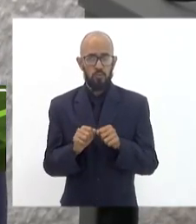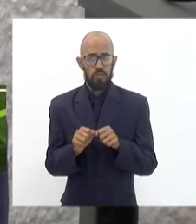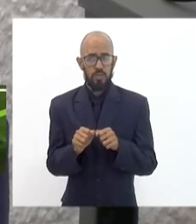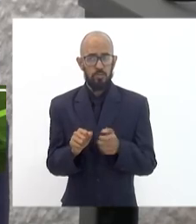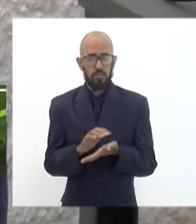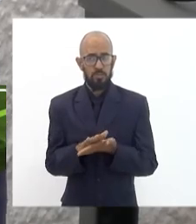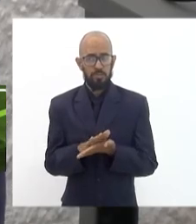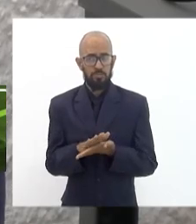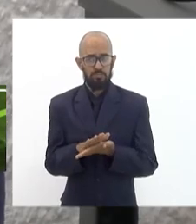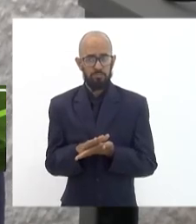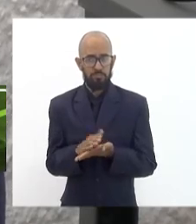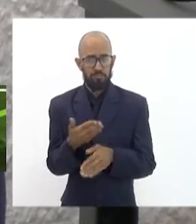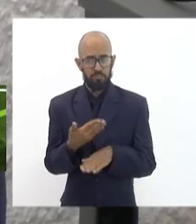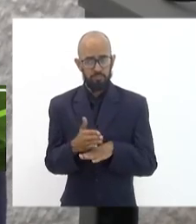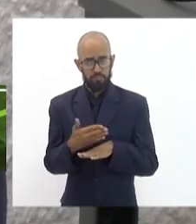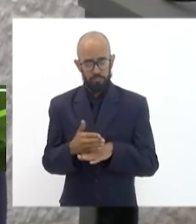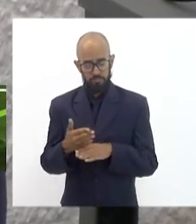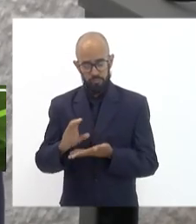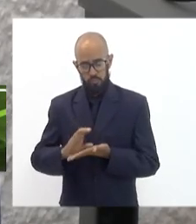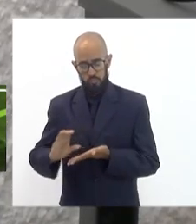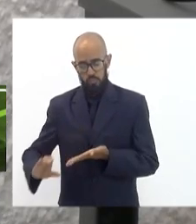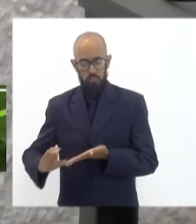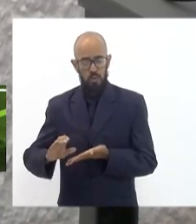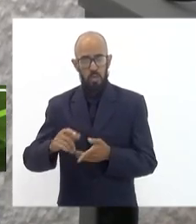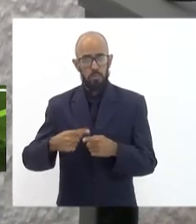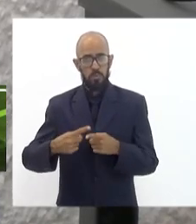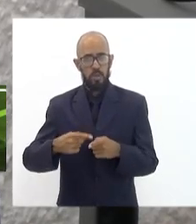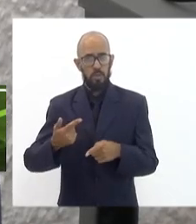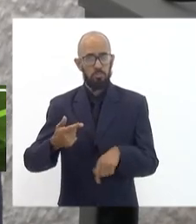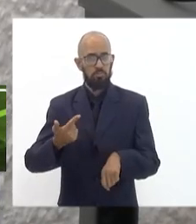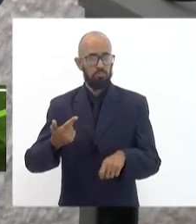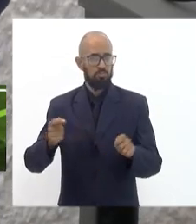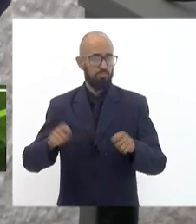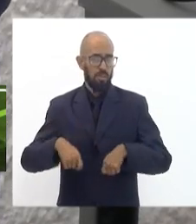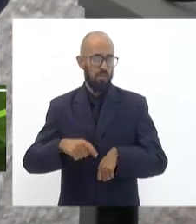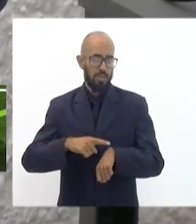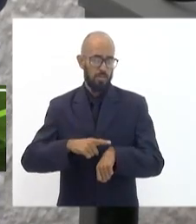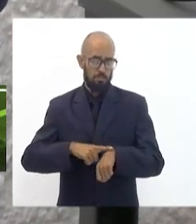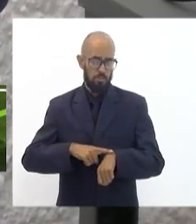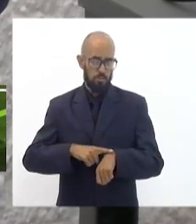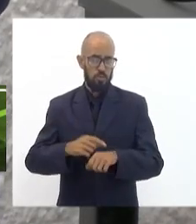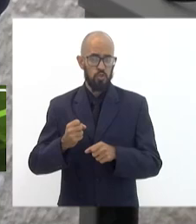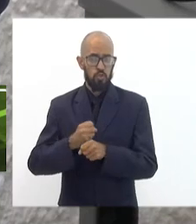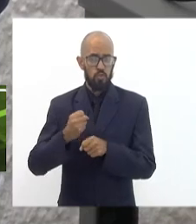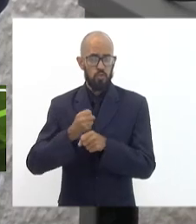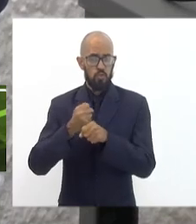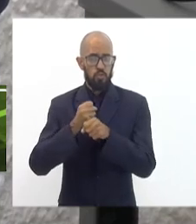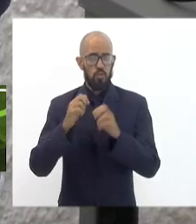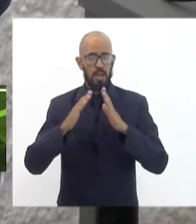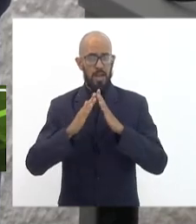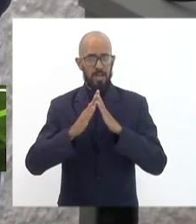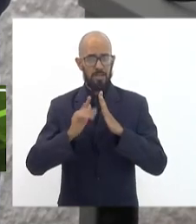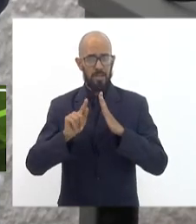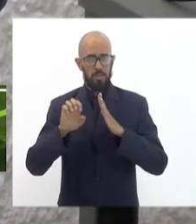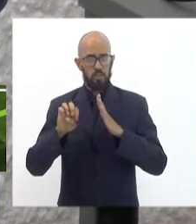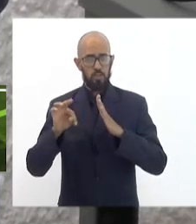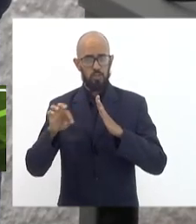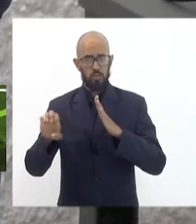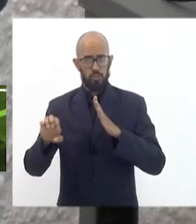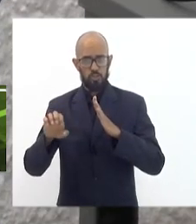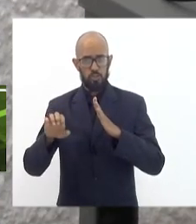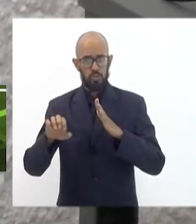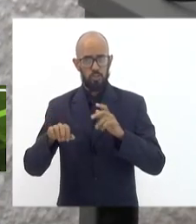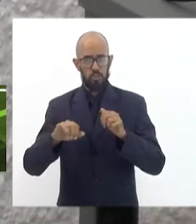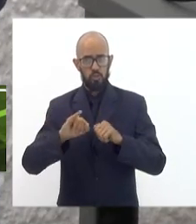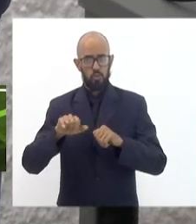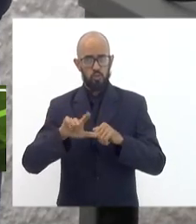execuções comentário efetivamente é porque o tempo não permite a nós construímos o programa casa da gente não medi aqui no mês de julho pontinha de Julho Agosto